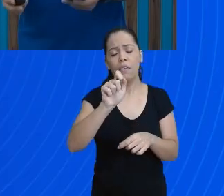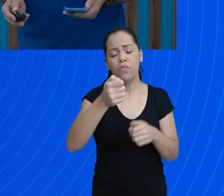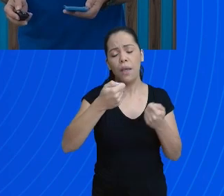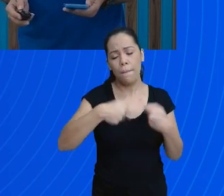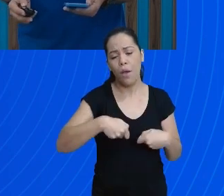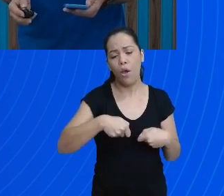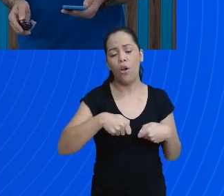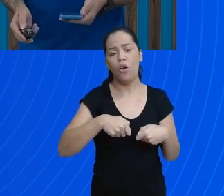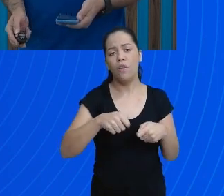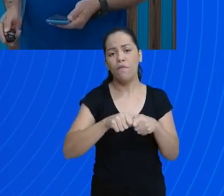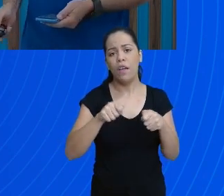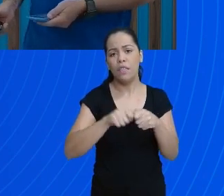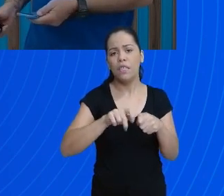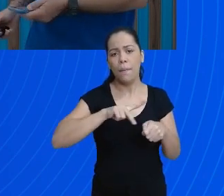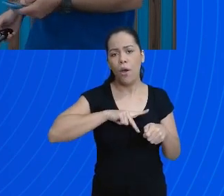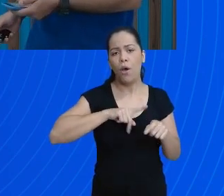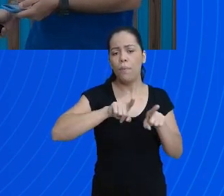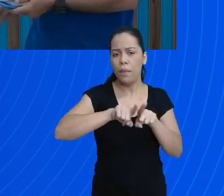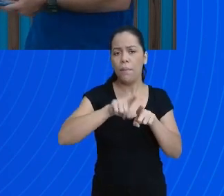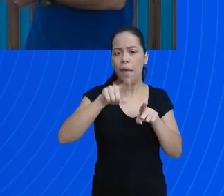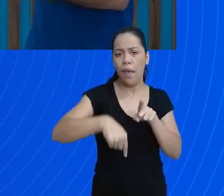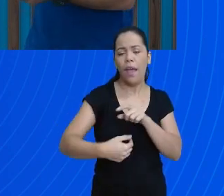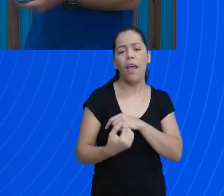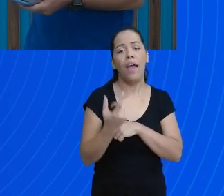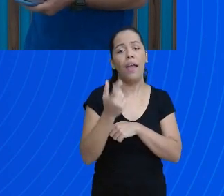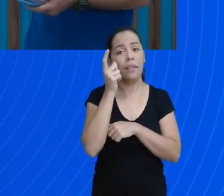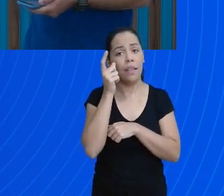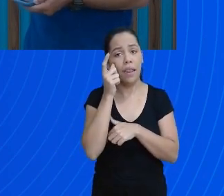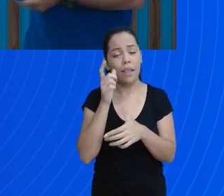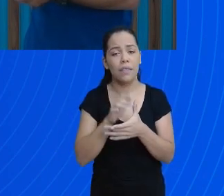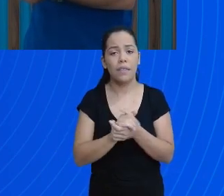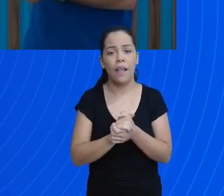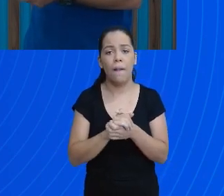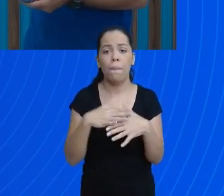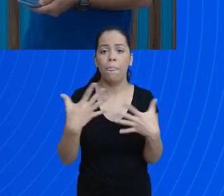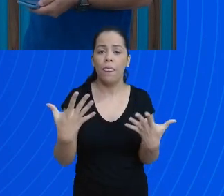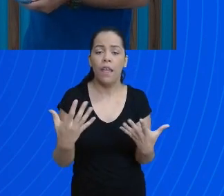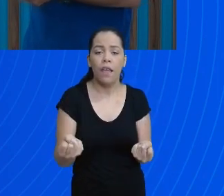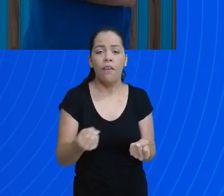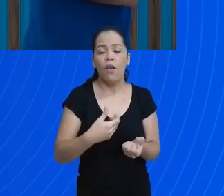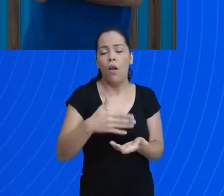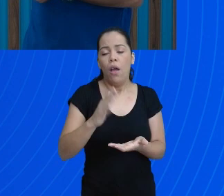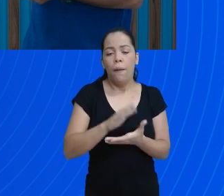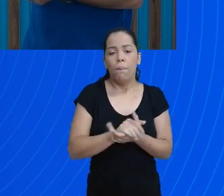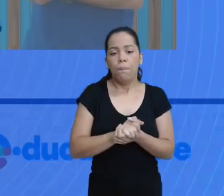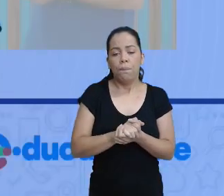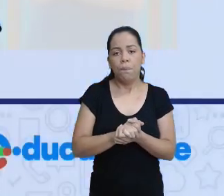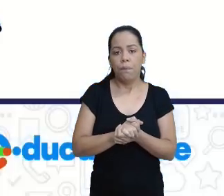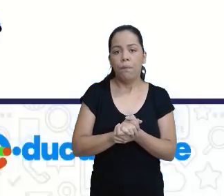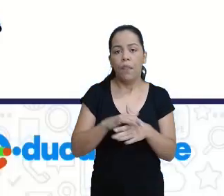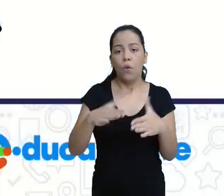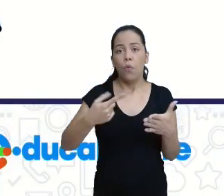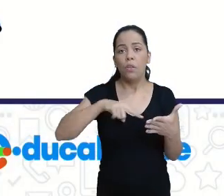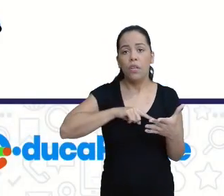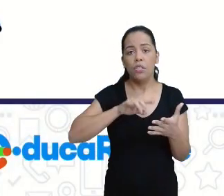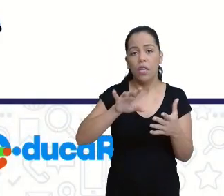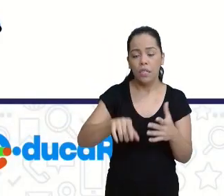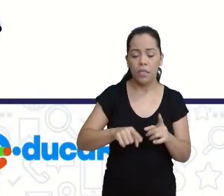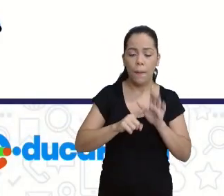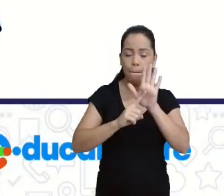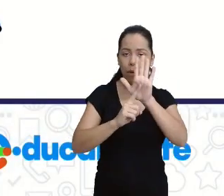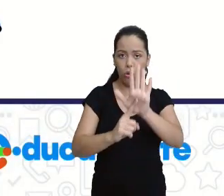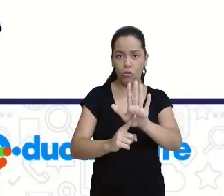também, é interessante, tá certo? Então, vamos lá. Quando a gente pega um triângulo retângulo, observe que eu vou dar